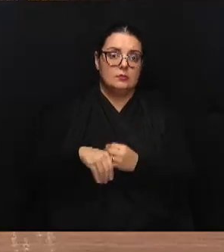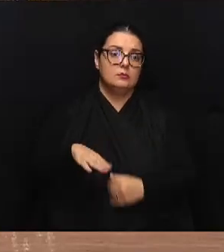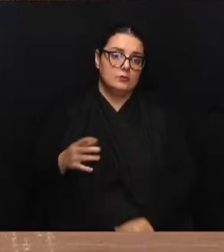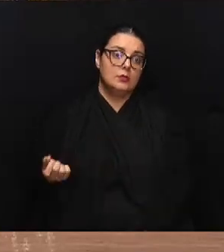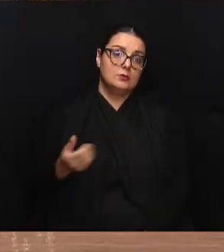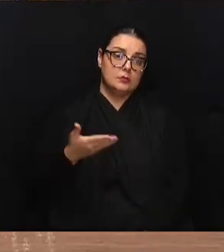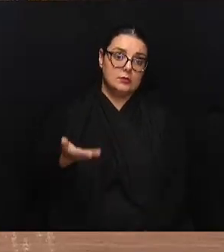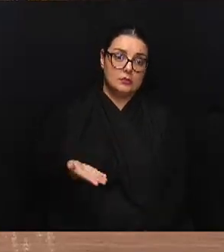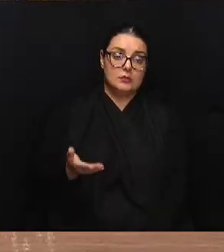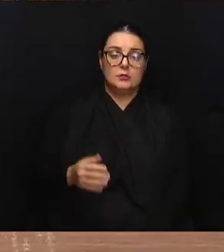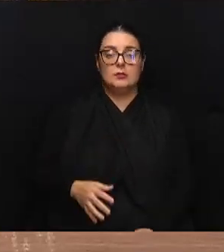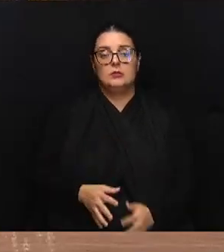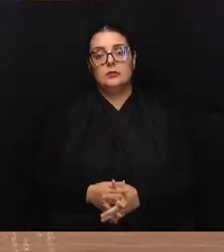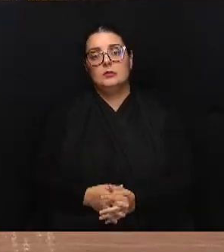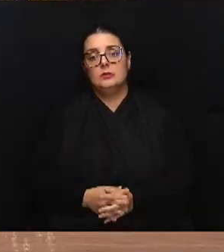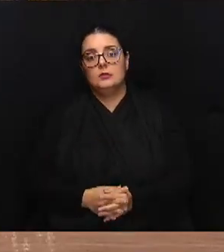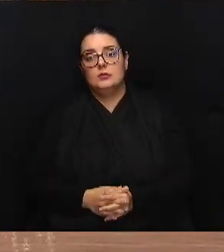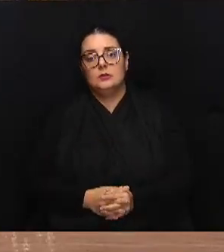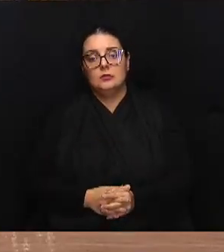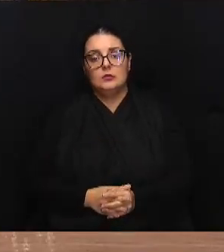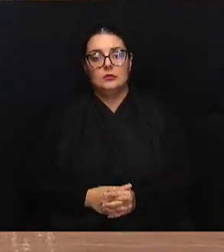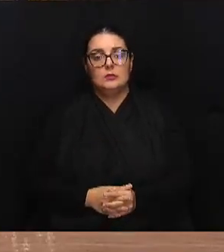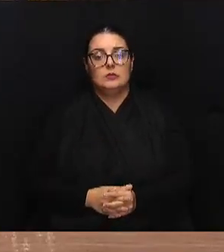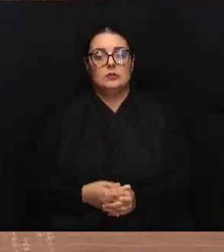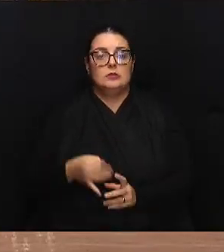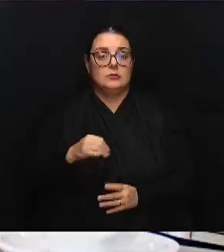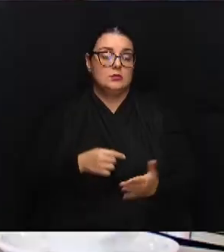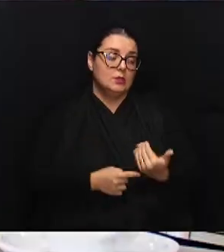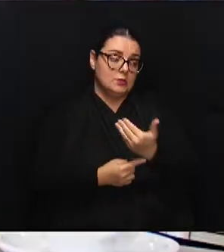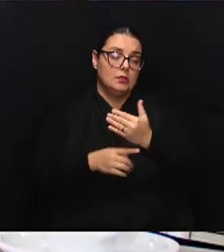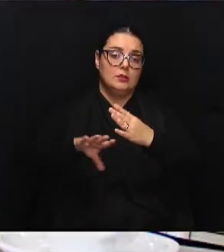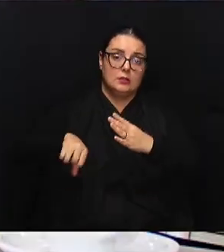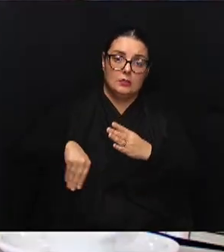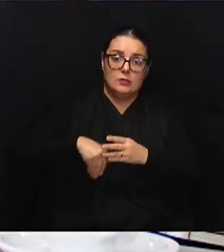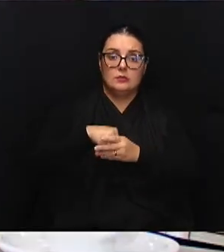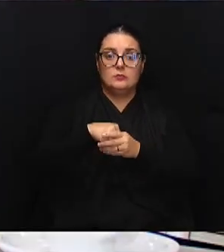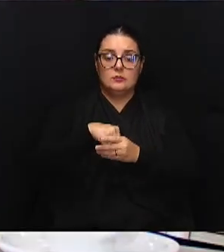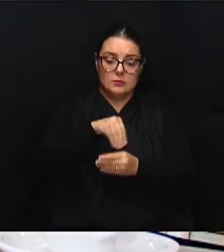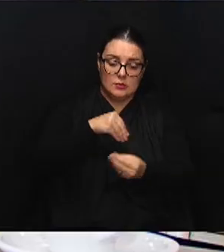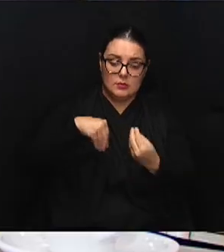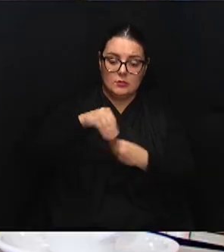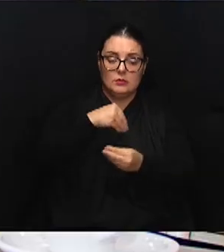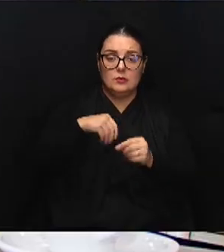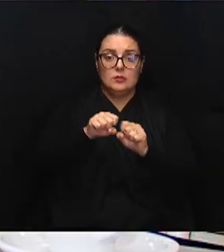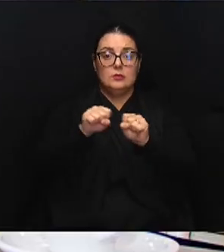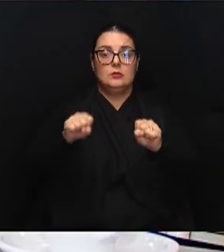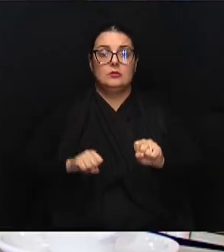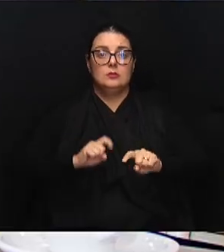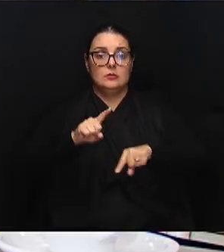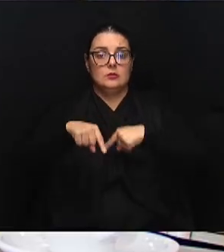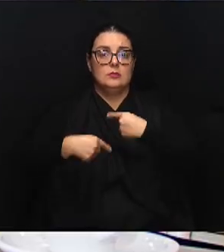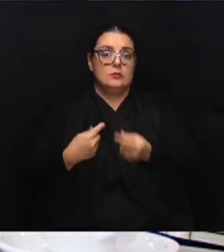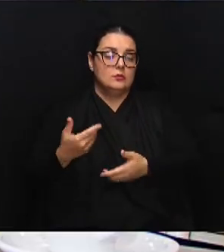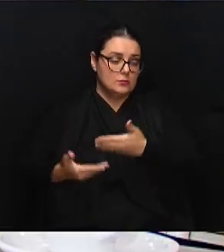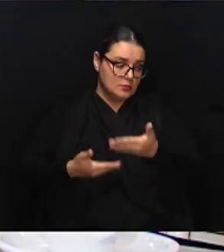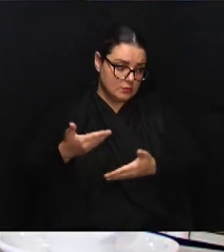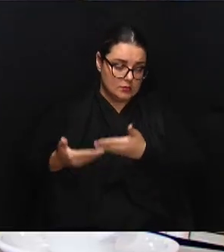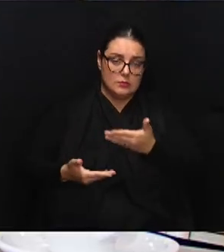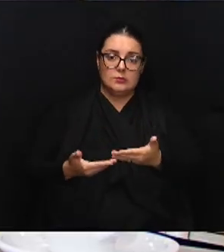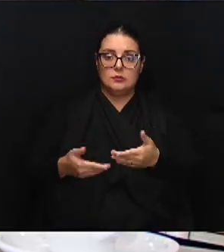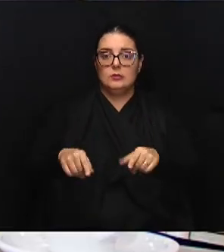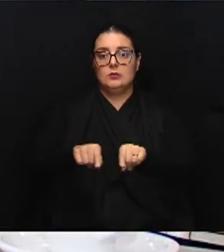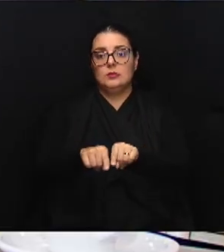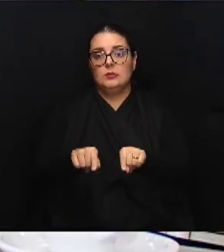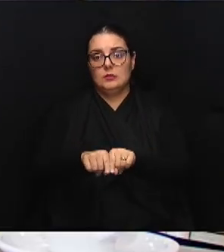disso, né, se você incorpora tecnologia, o sistema pode oferecer outros serviços também